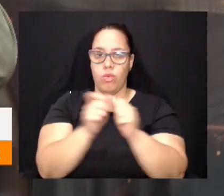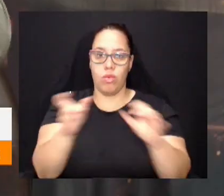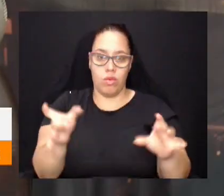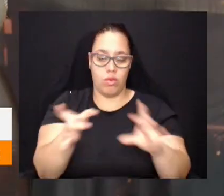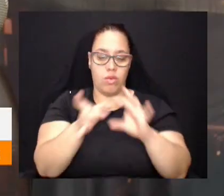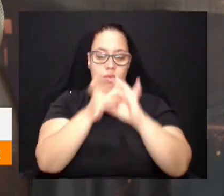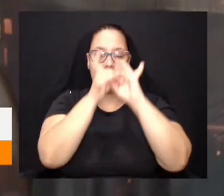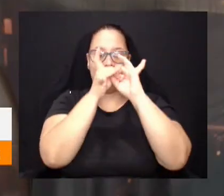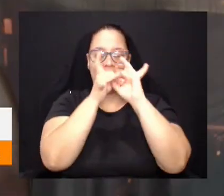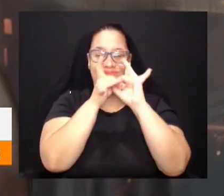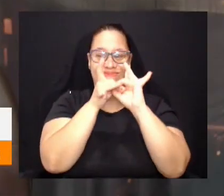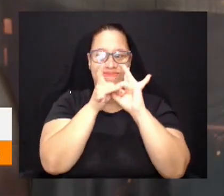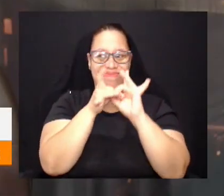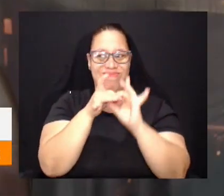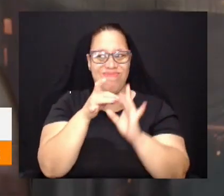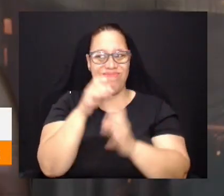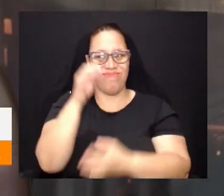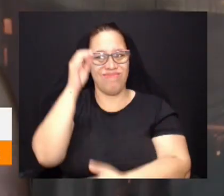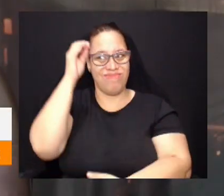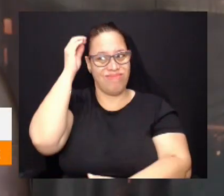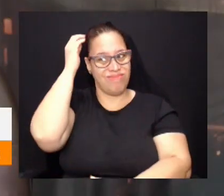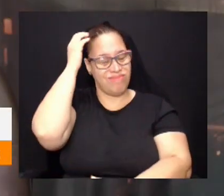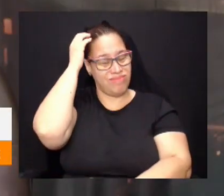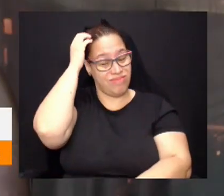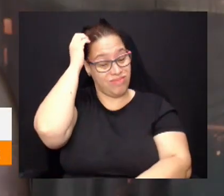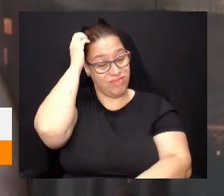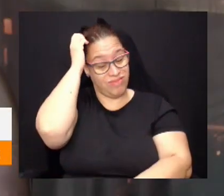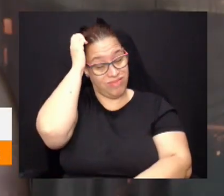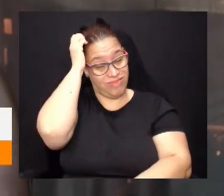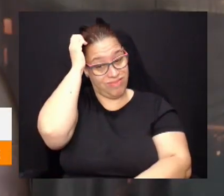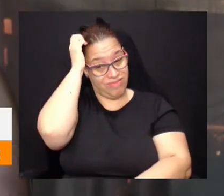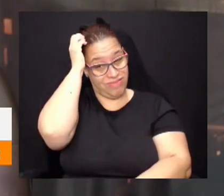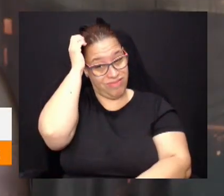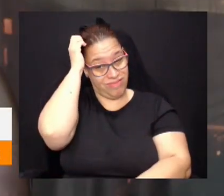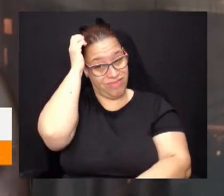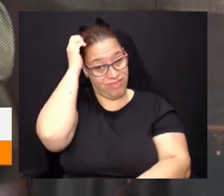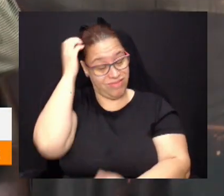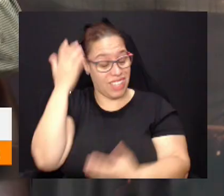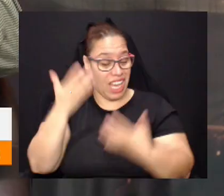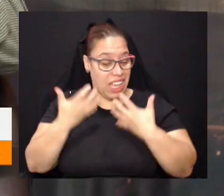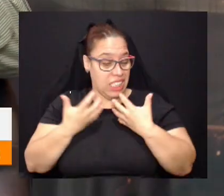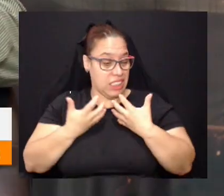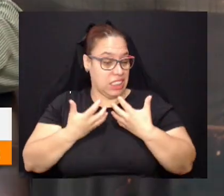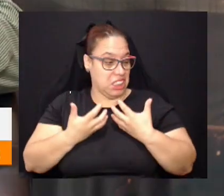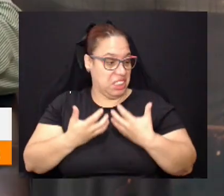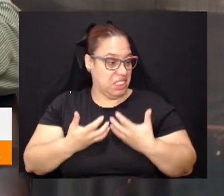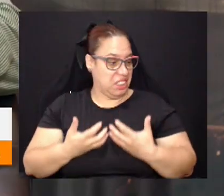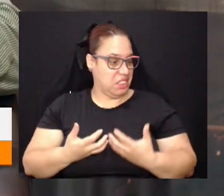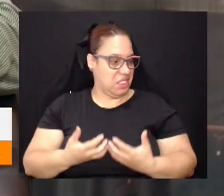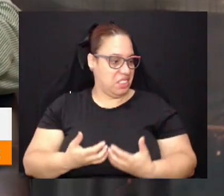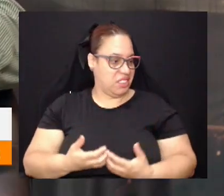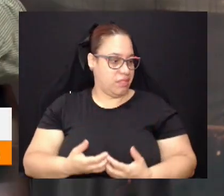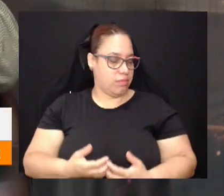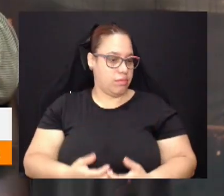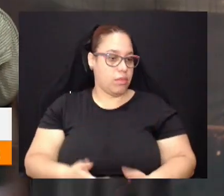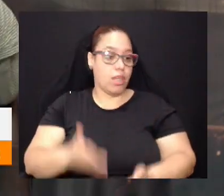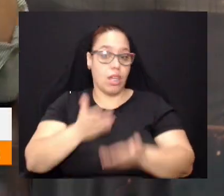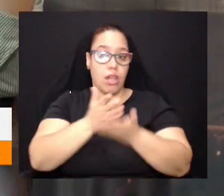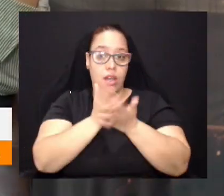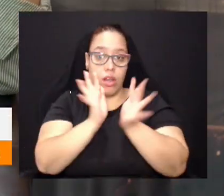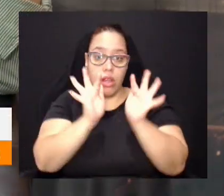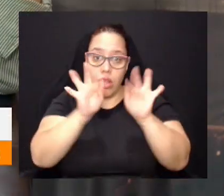ela acaba derretendo a personalidade das pessoas, né? E aí, quando termina o relacionamento, a pessoa